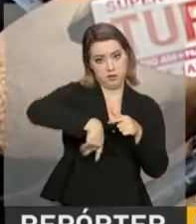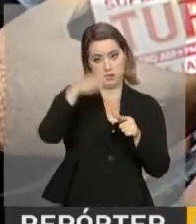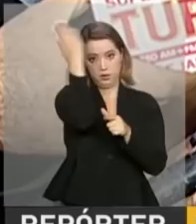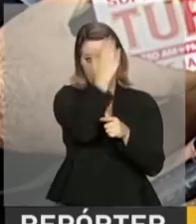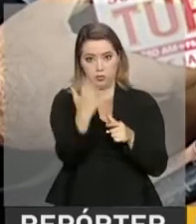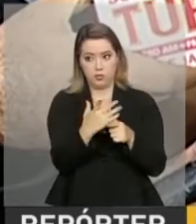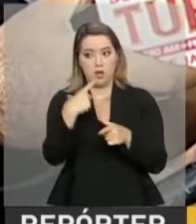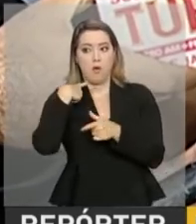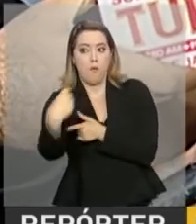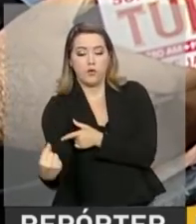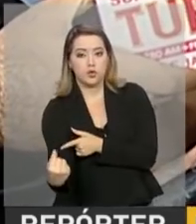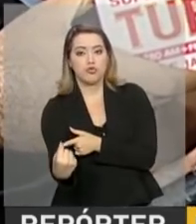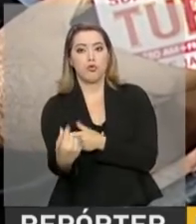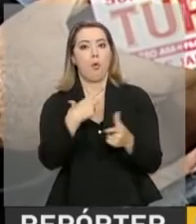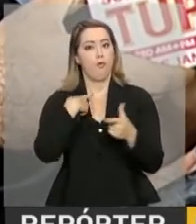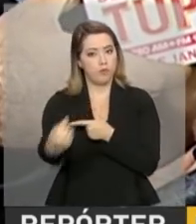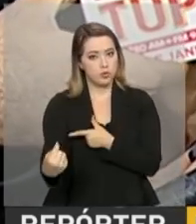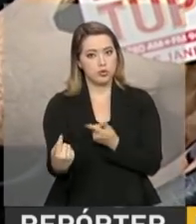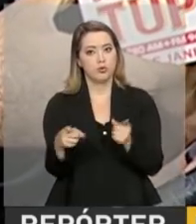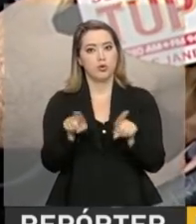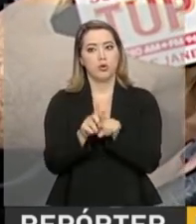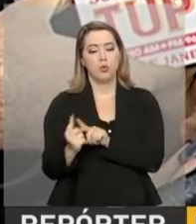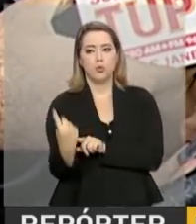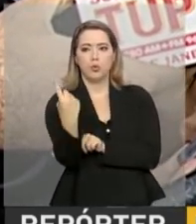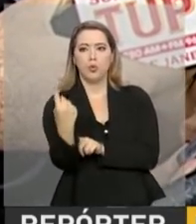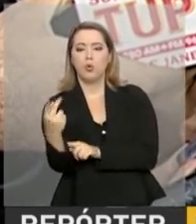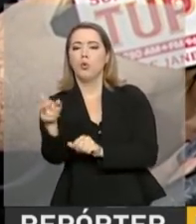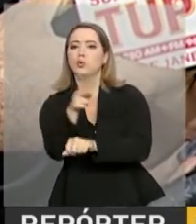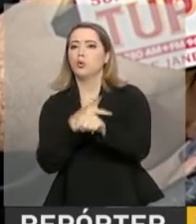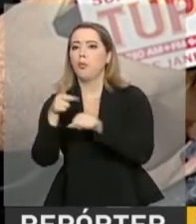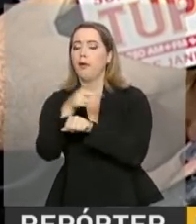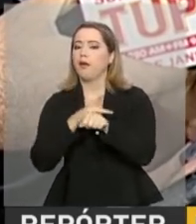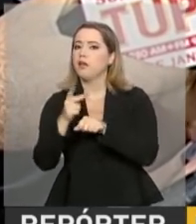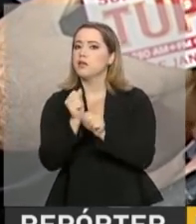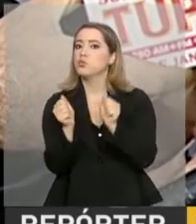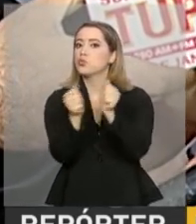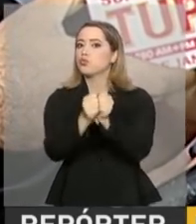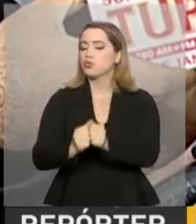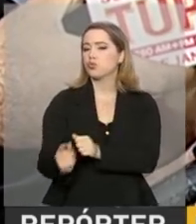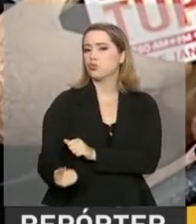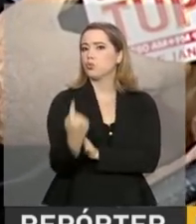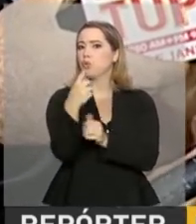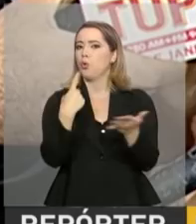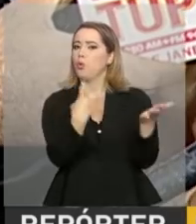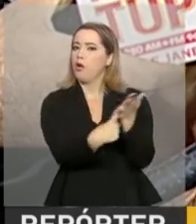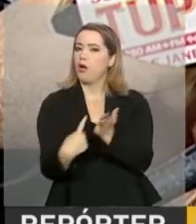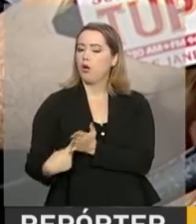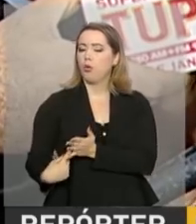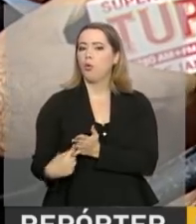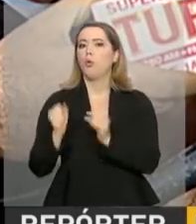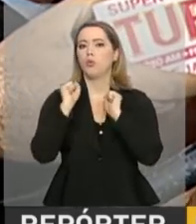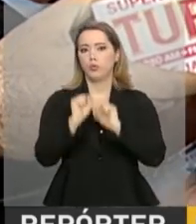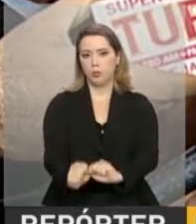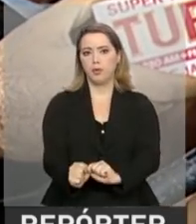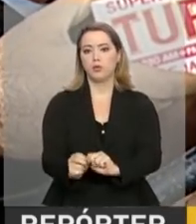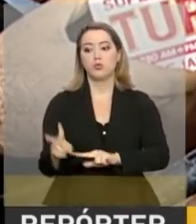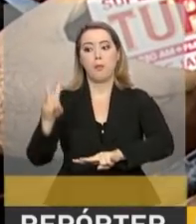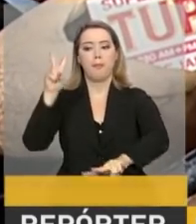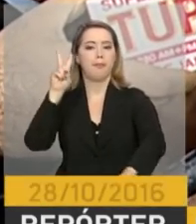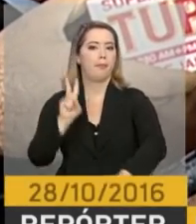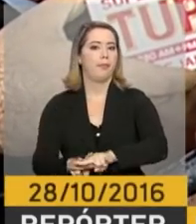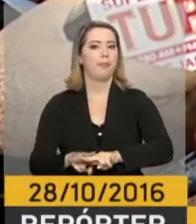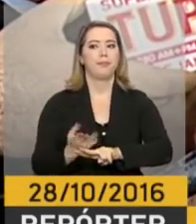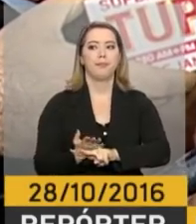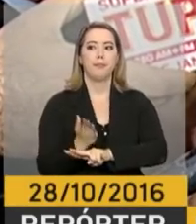homiciou num dos países do Mercosul, através de acordo que só precisa ser implementado, poder-se-ia levar adiante